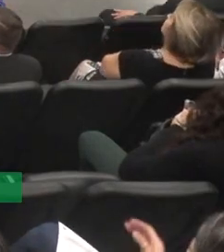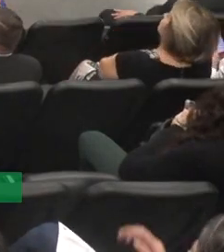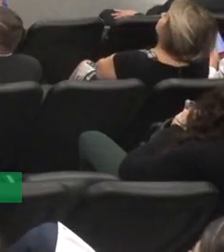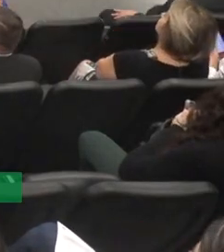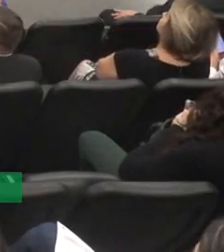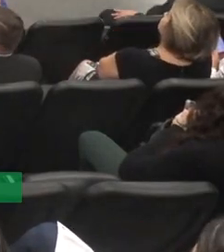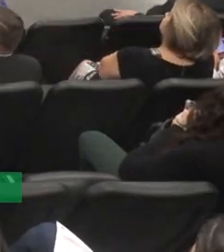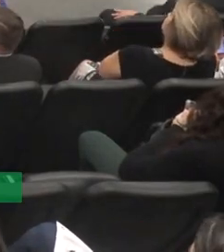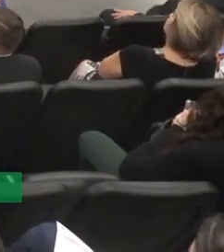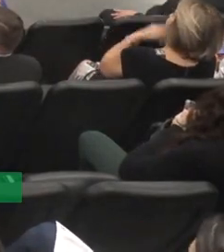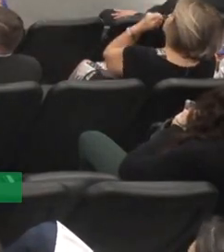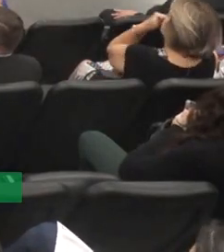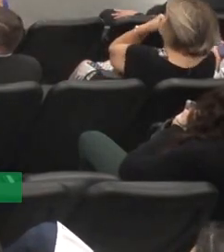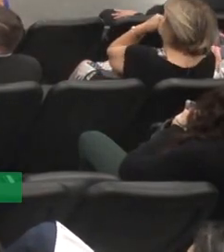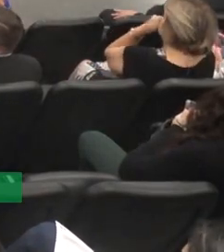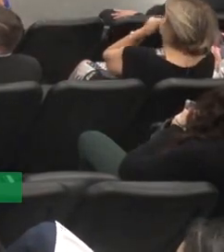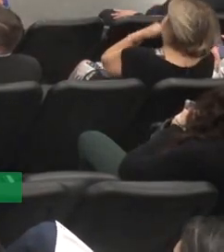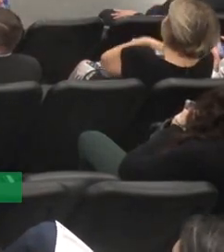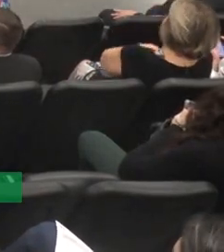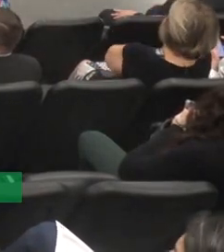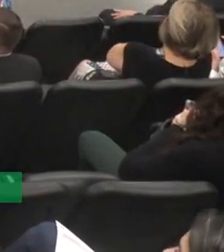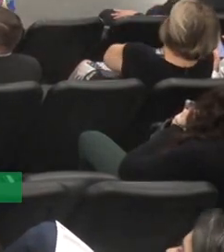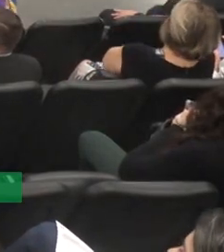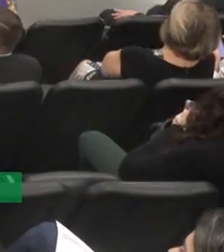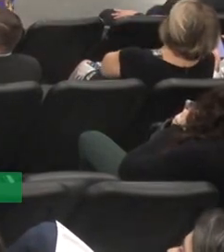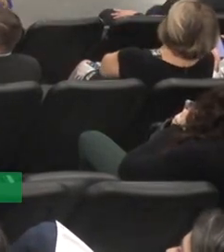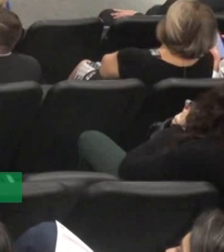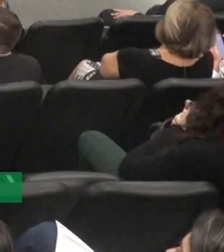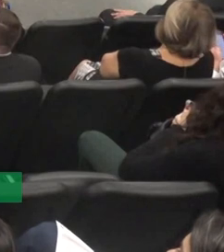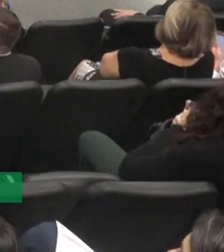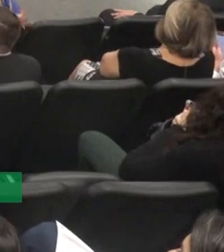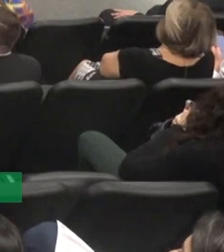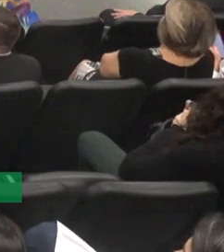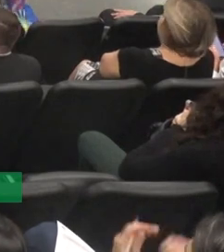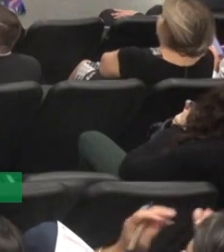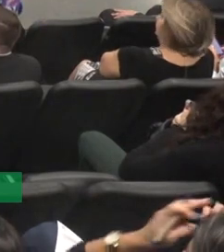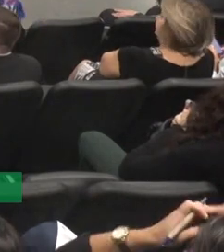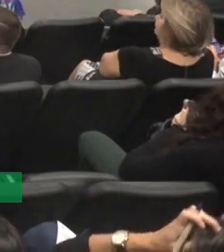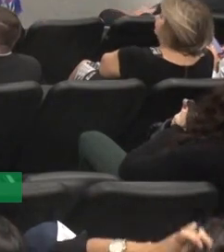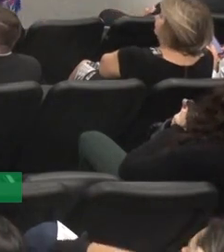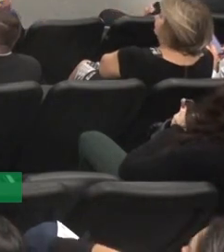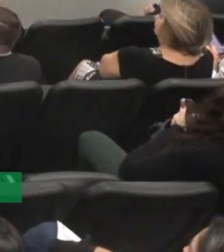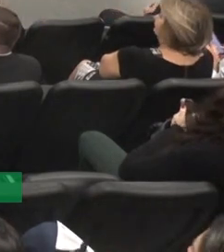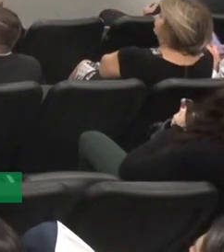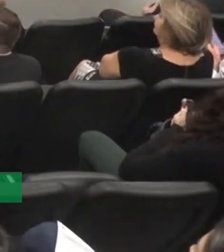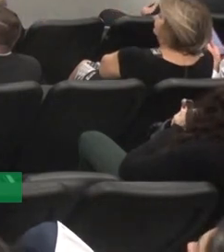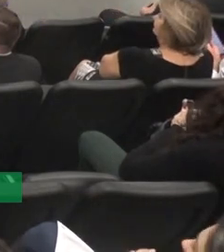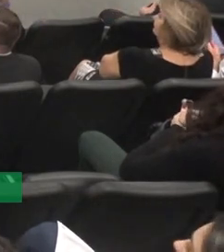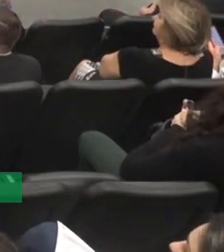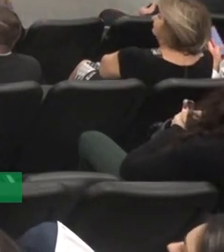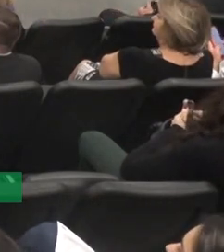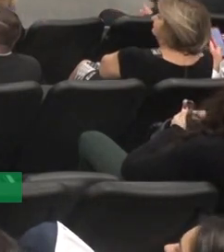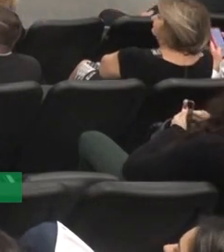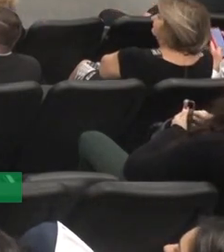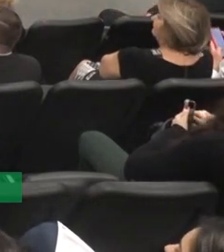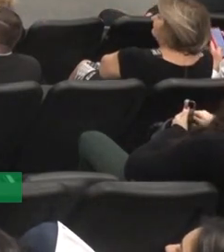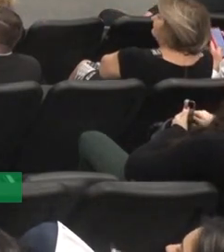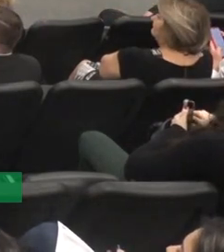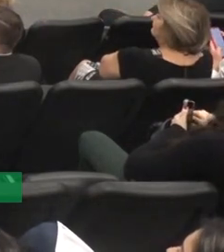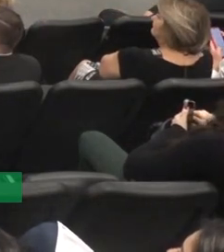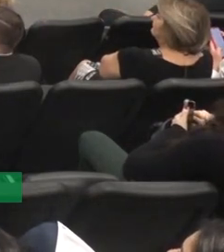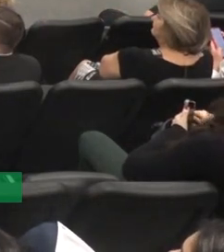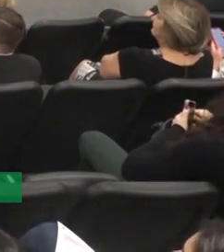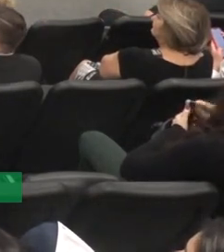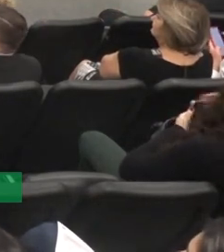Sejam bem-vindos ao 9º Fórum Catarinense sobre Doenças Raras. Este evento é uma realização da